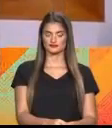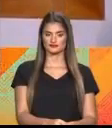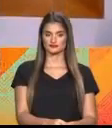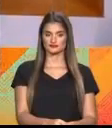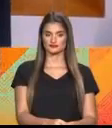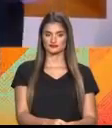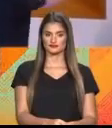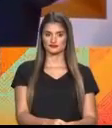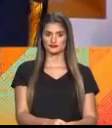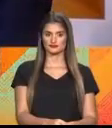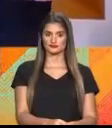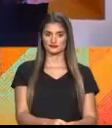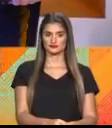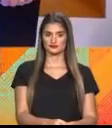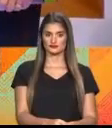sobreviver. Tens que